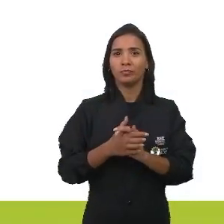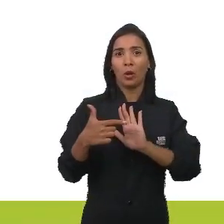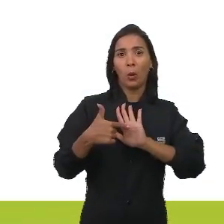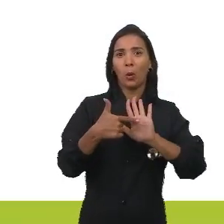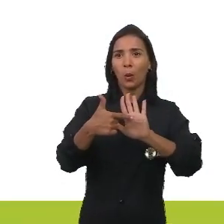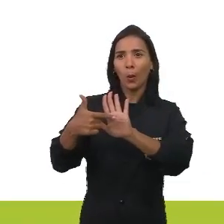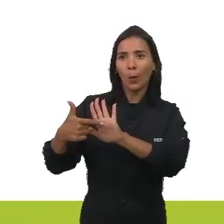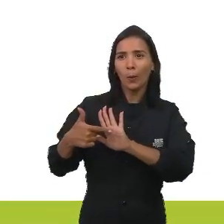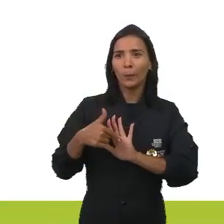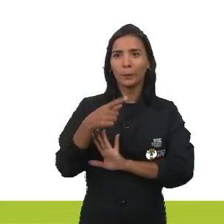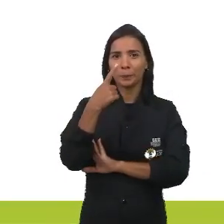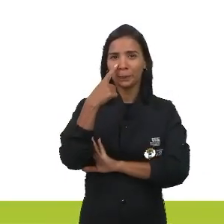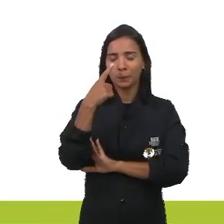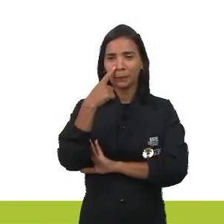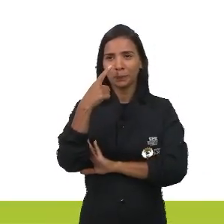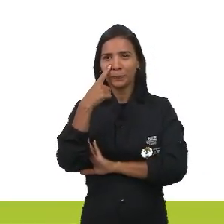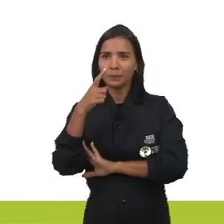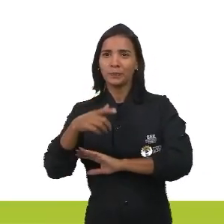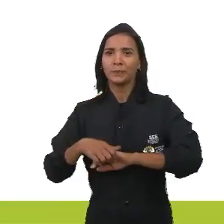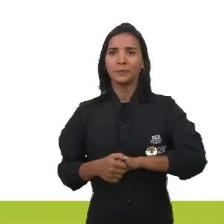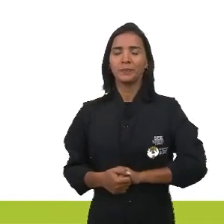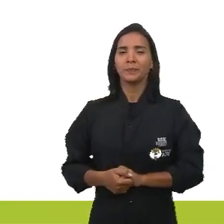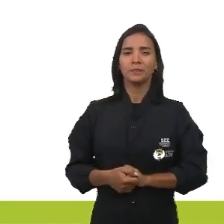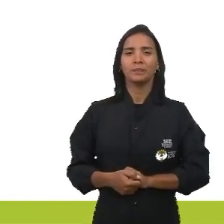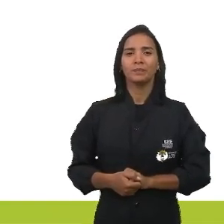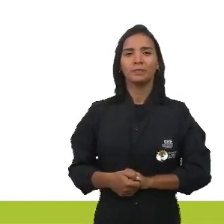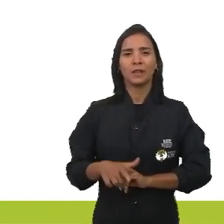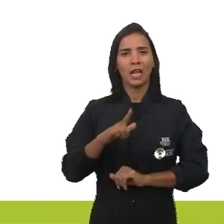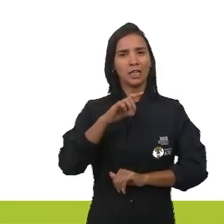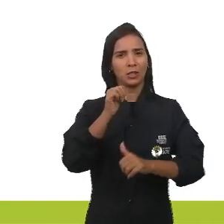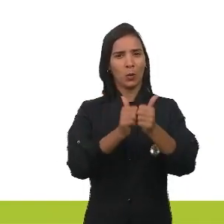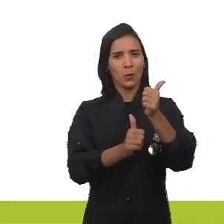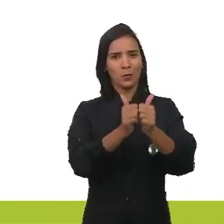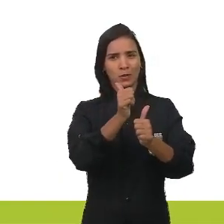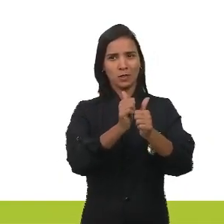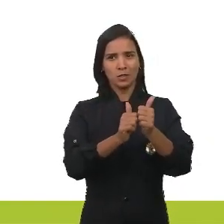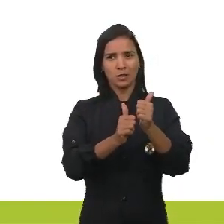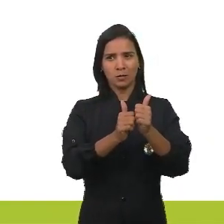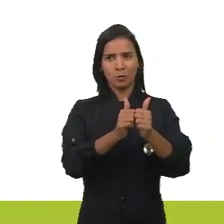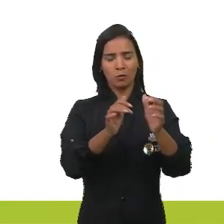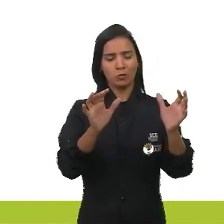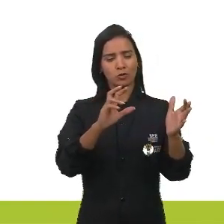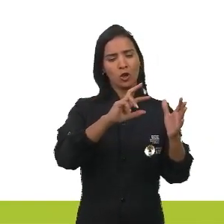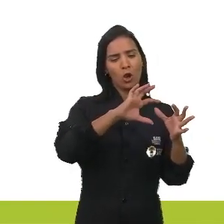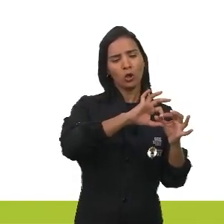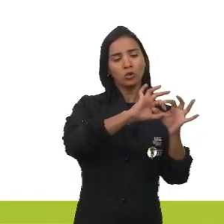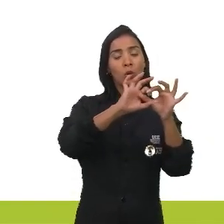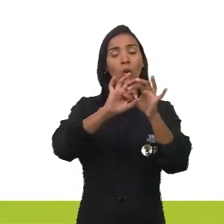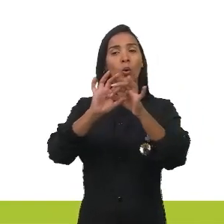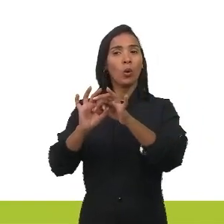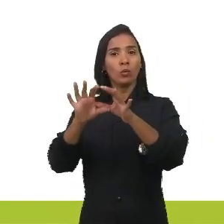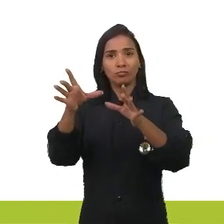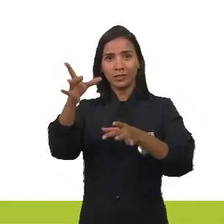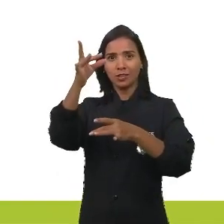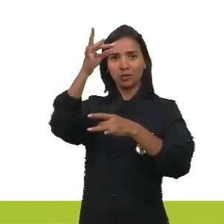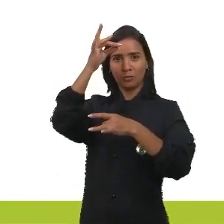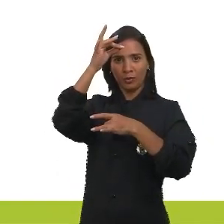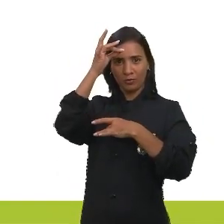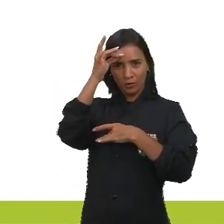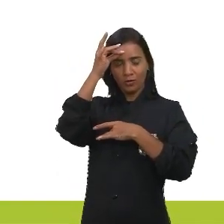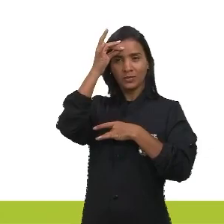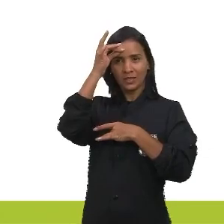astral do esporte para entender um pouquinho mais o esporte tanto no aspecto de performance quanto no aspecto de